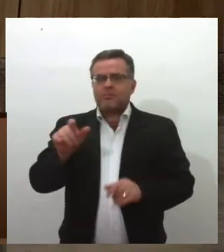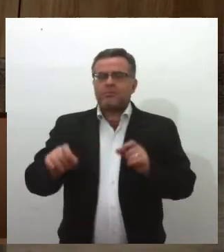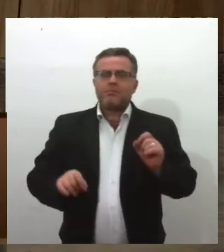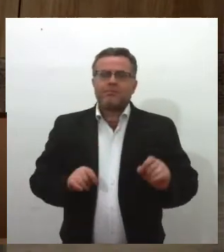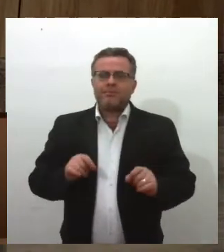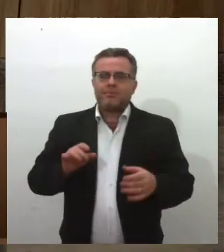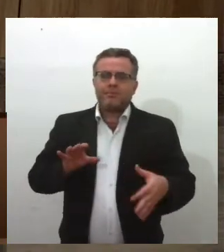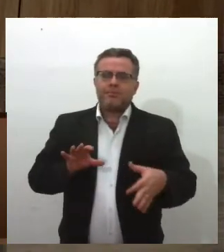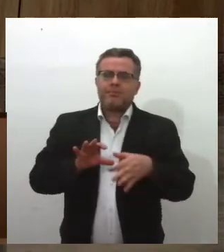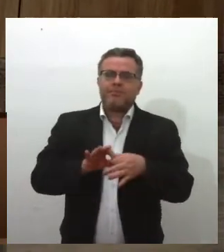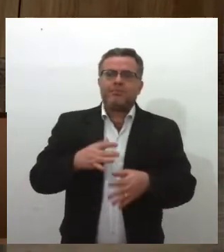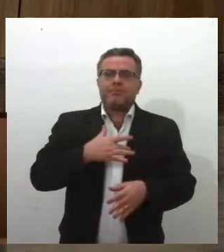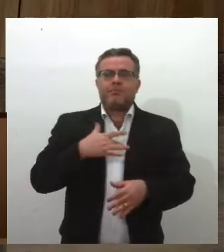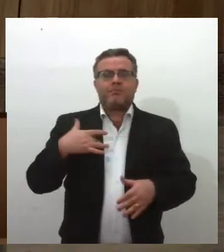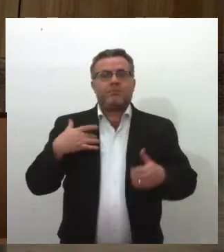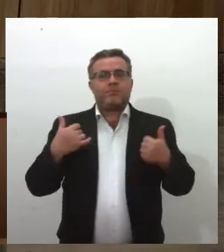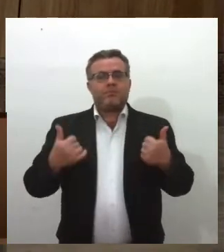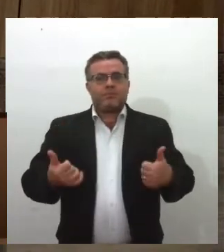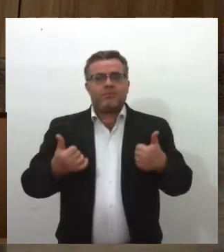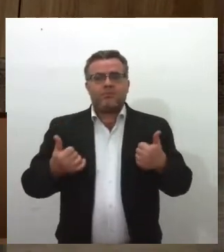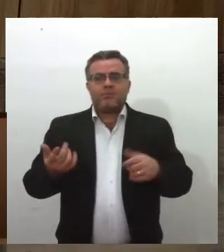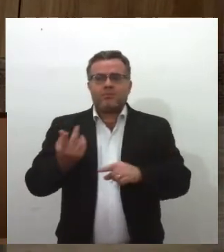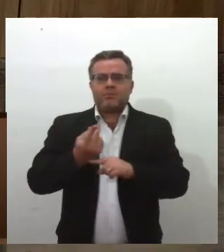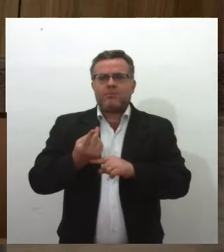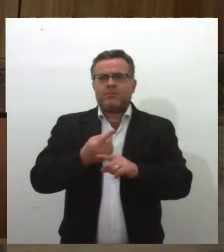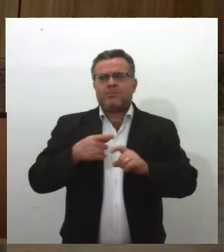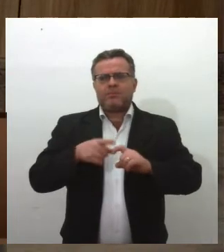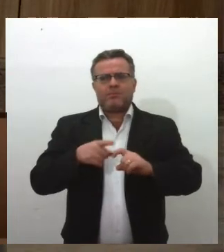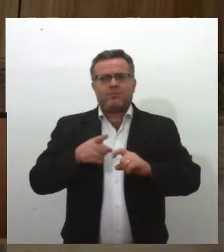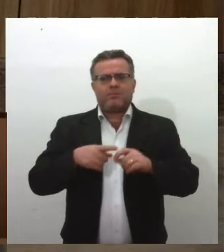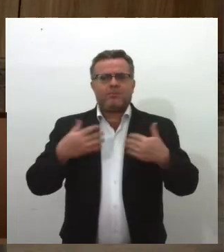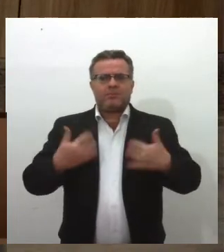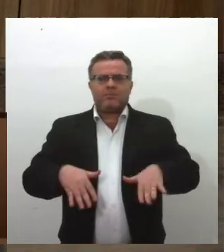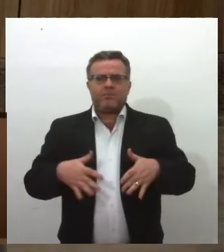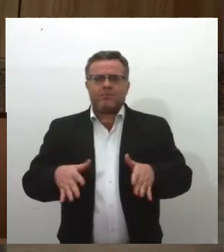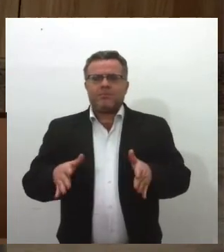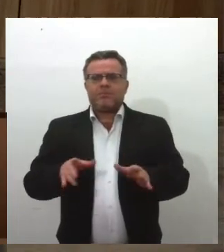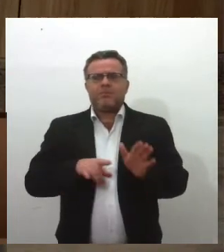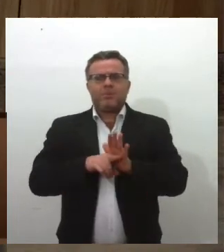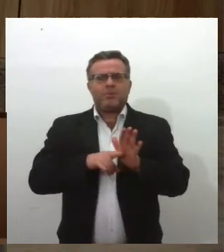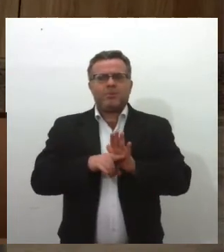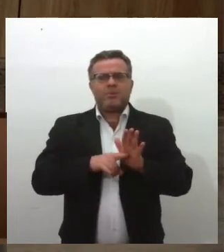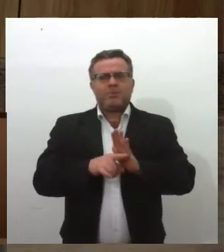com sua saúde em dia, de procurar o médico, de fazer suas consultas regulares.